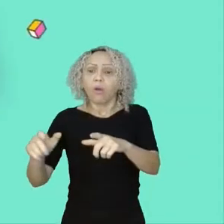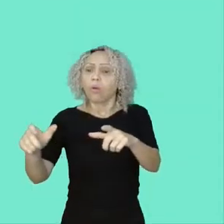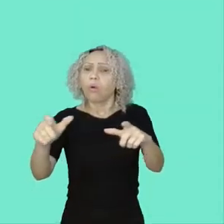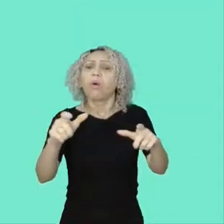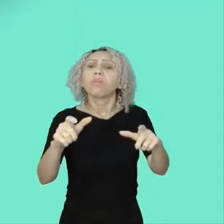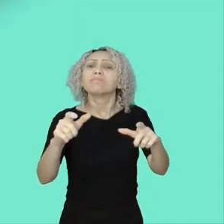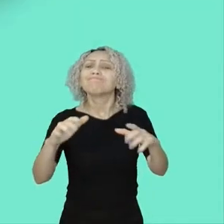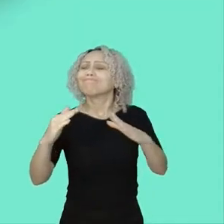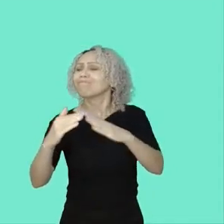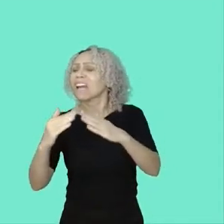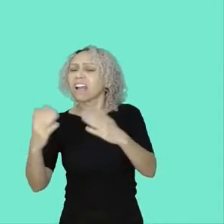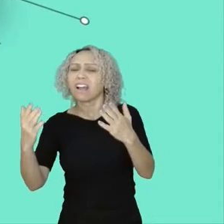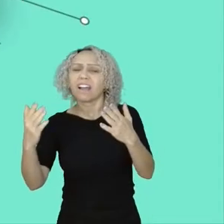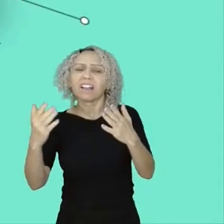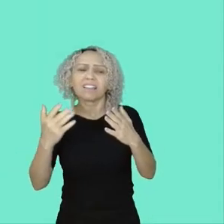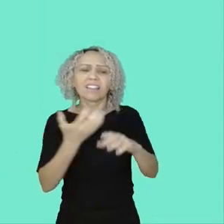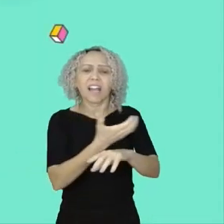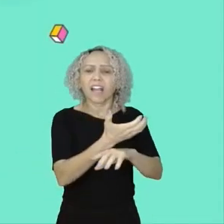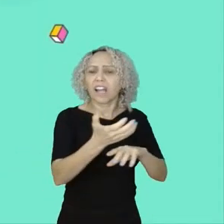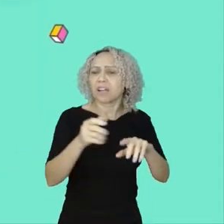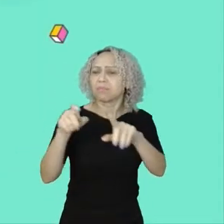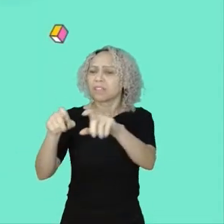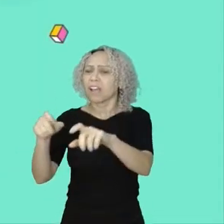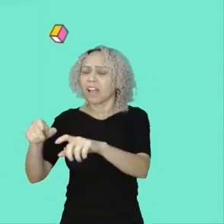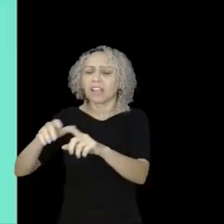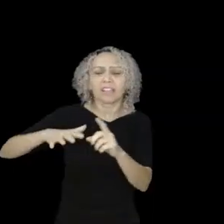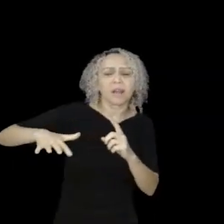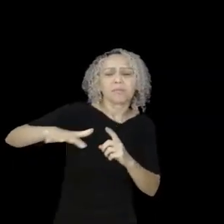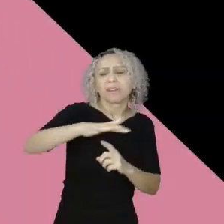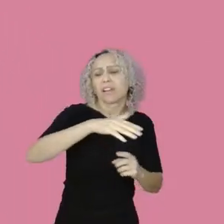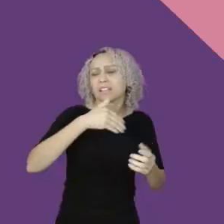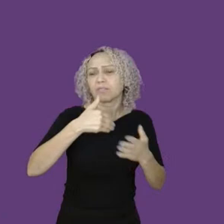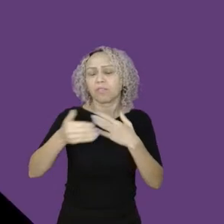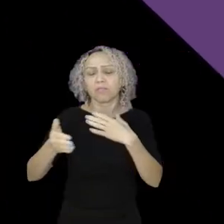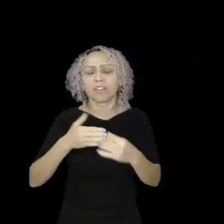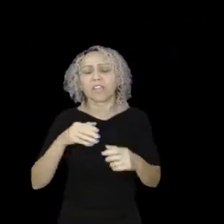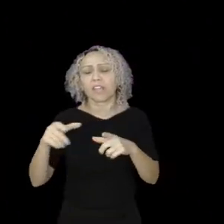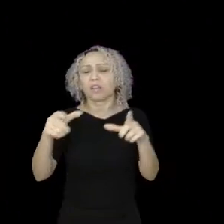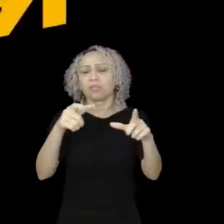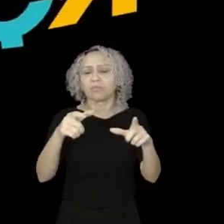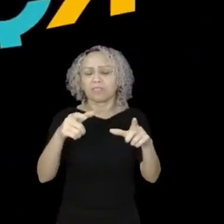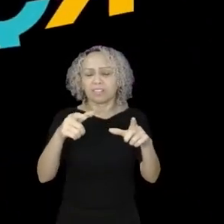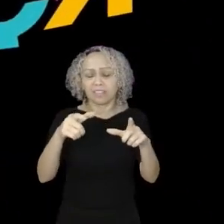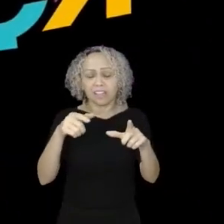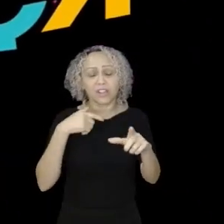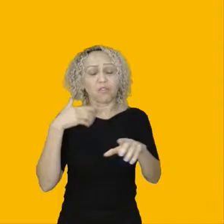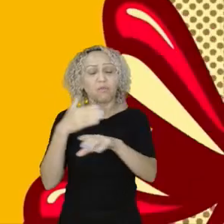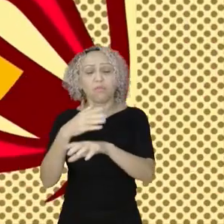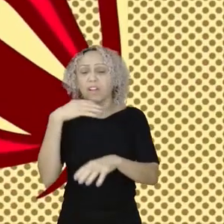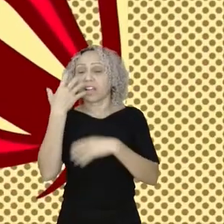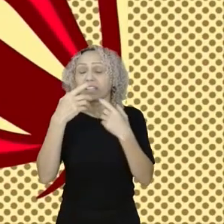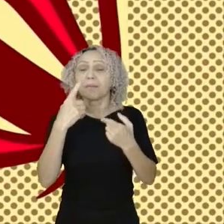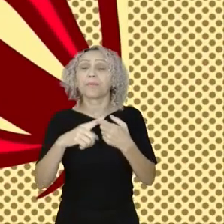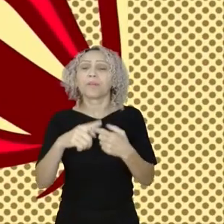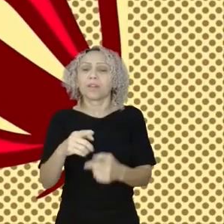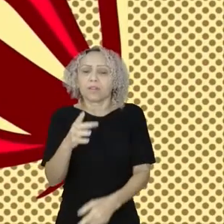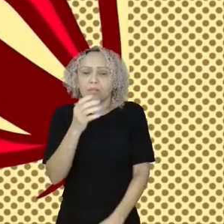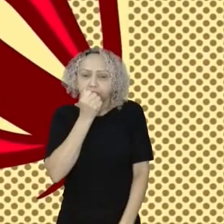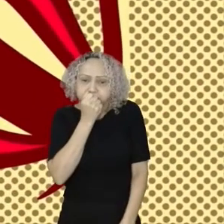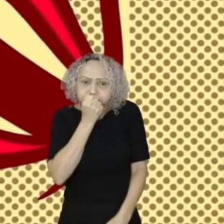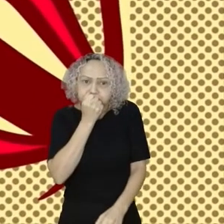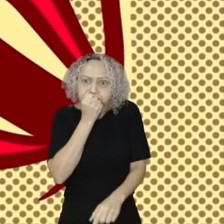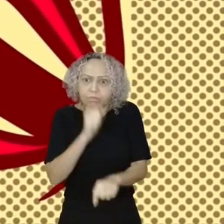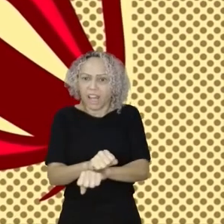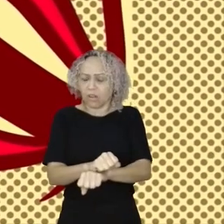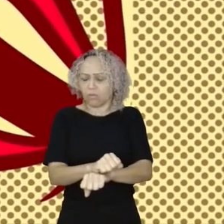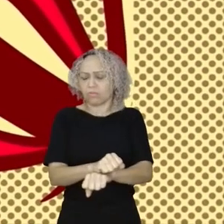Seja em casa, no campo, na rua ou na praça. Chega de mordaça,